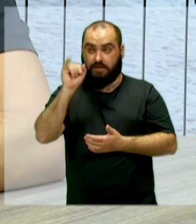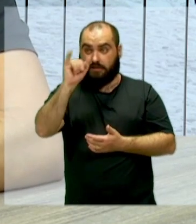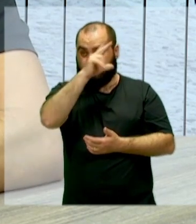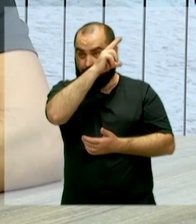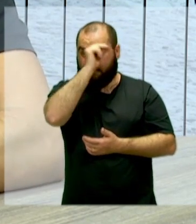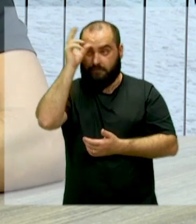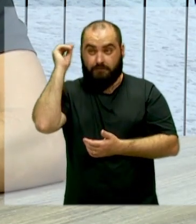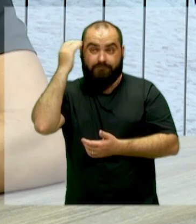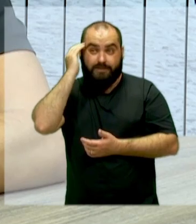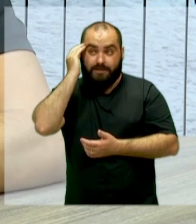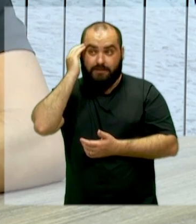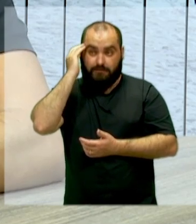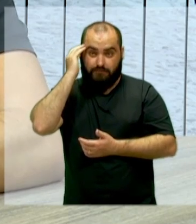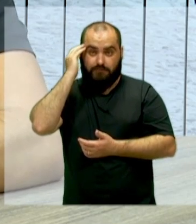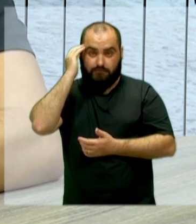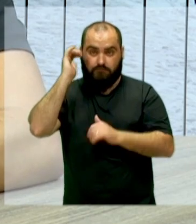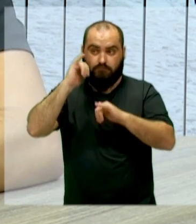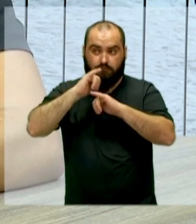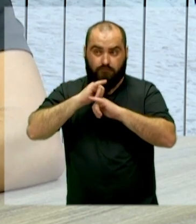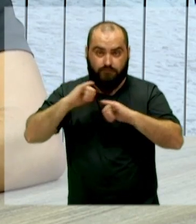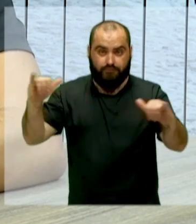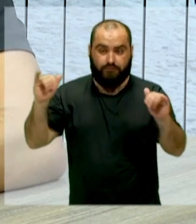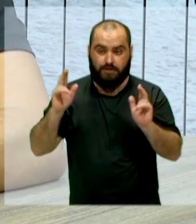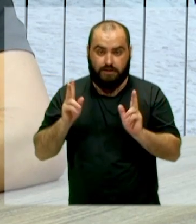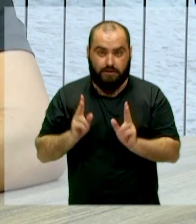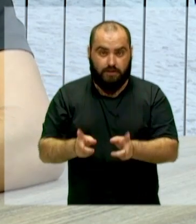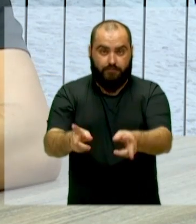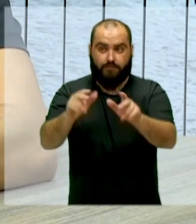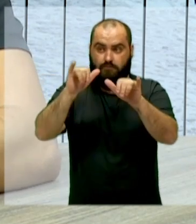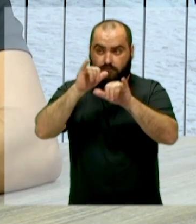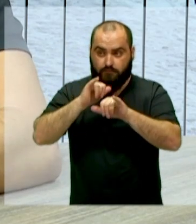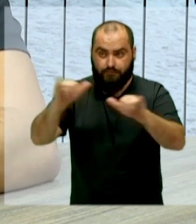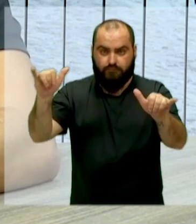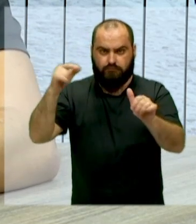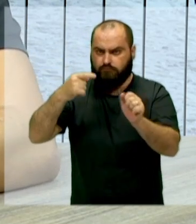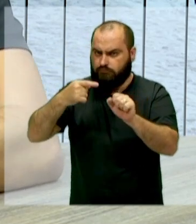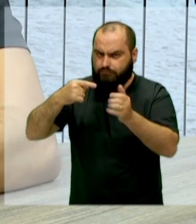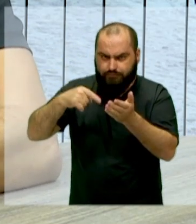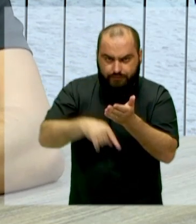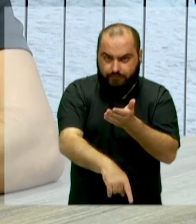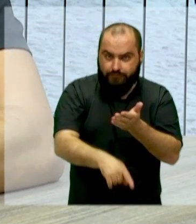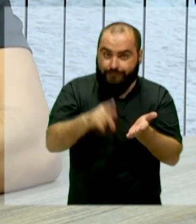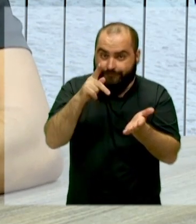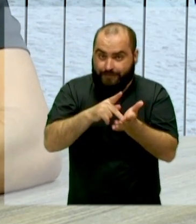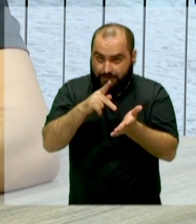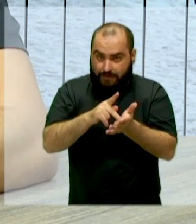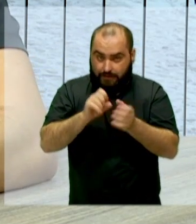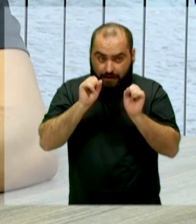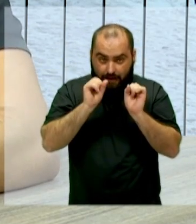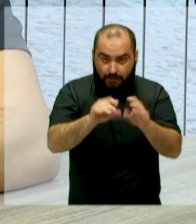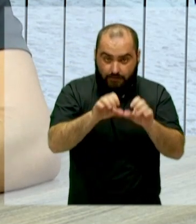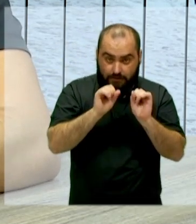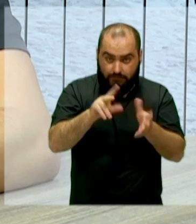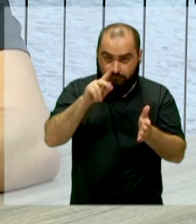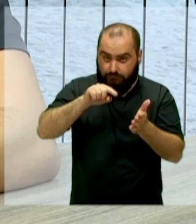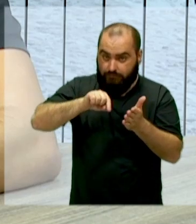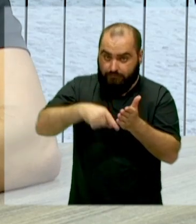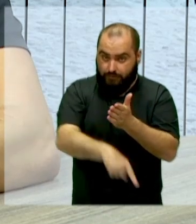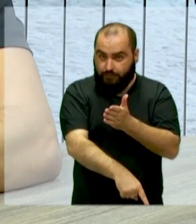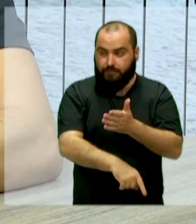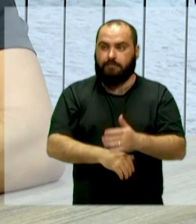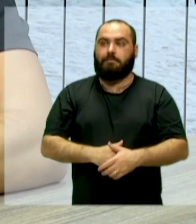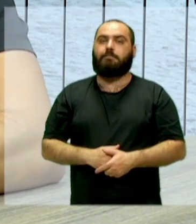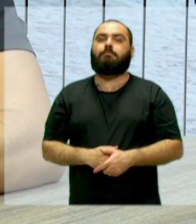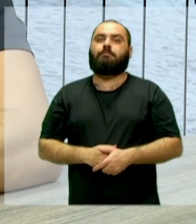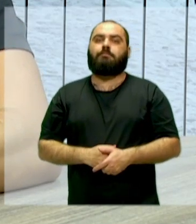real necessidade de fazer isso campanhas contínuas né e profundas mesmo de educação ambiental profunda a gente vai